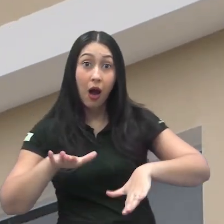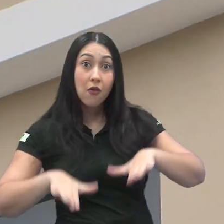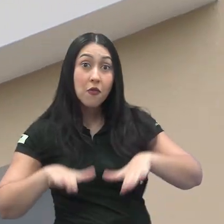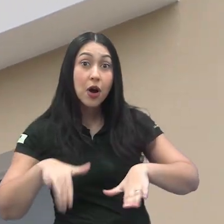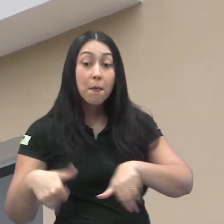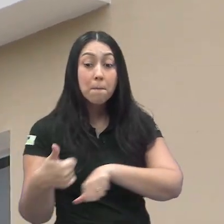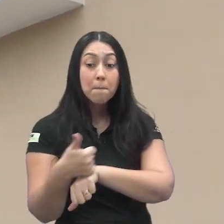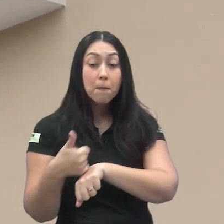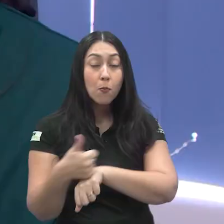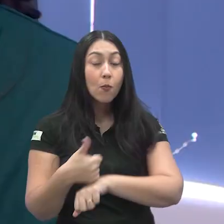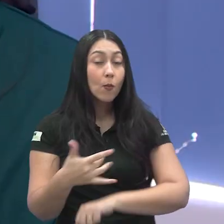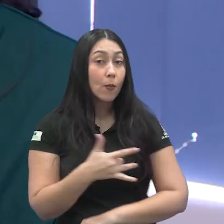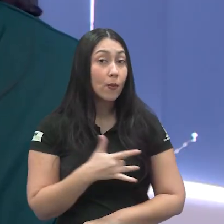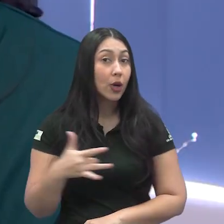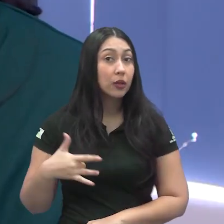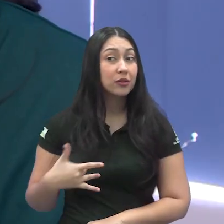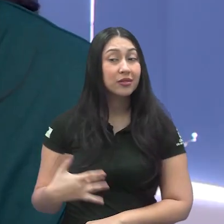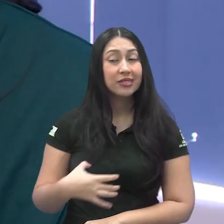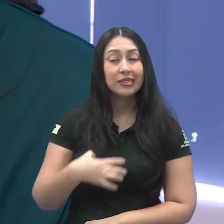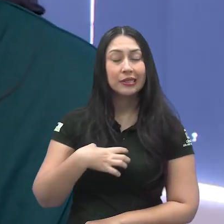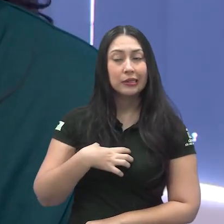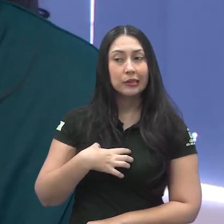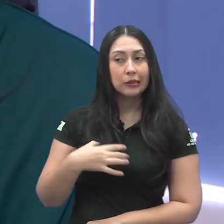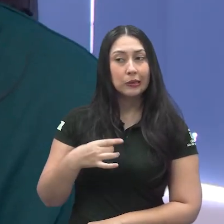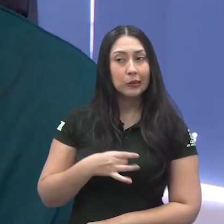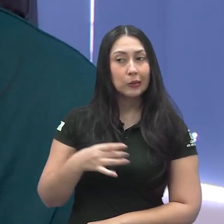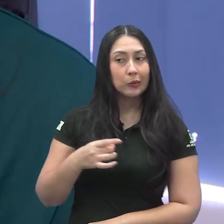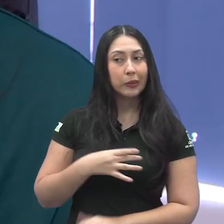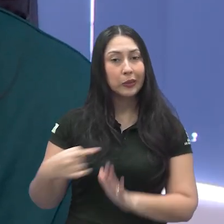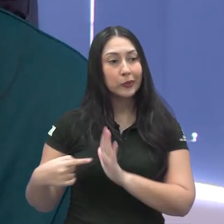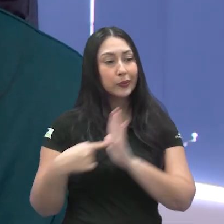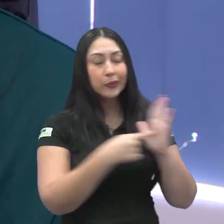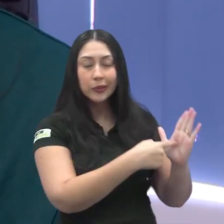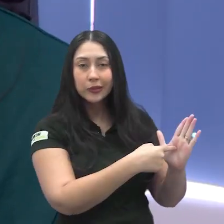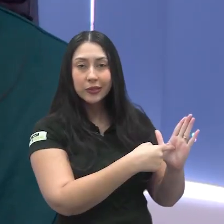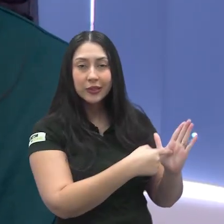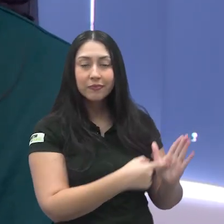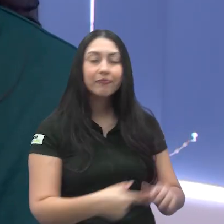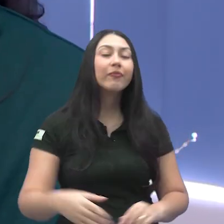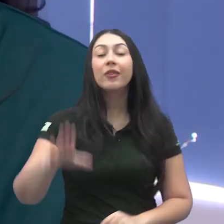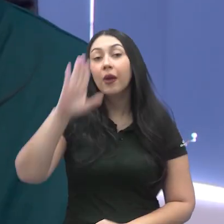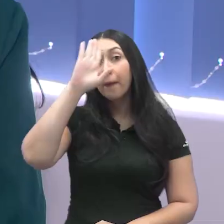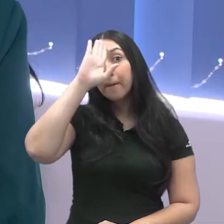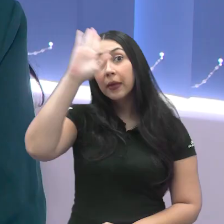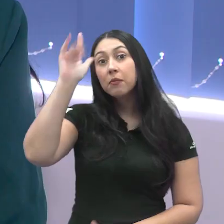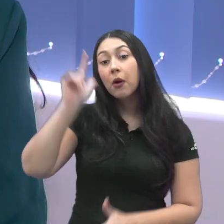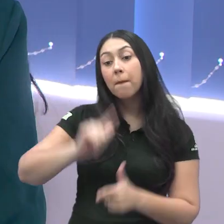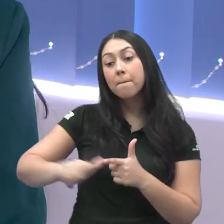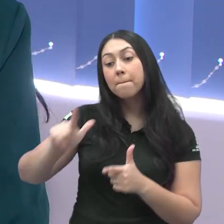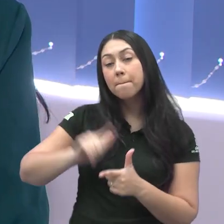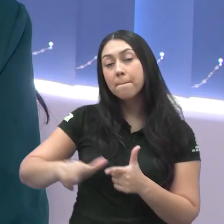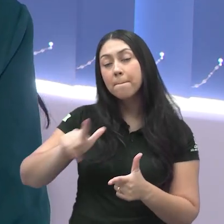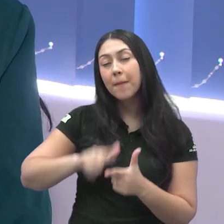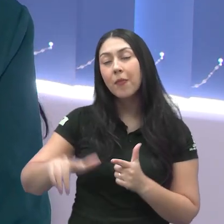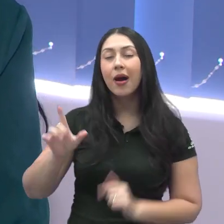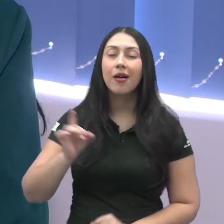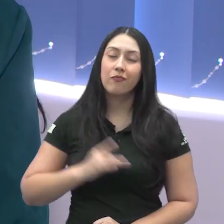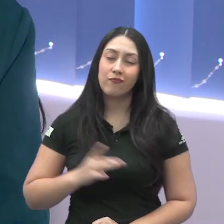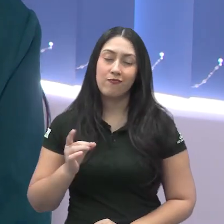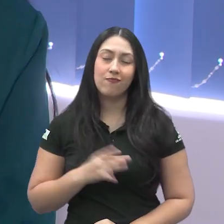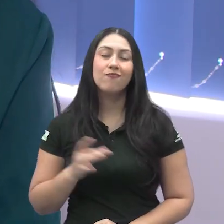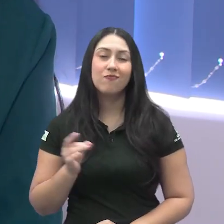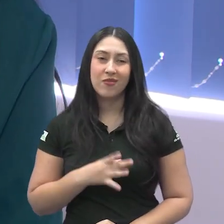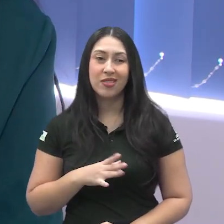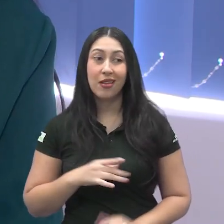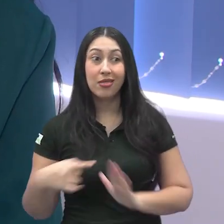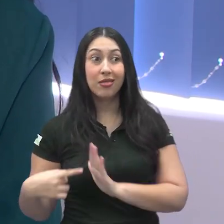autoridades. Muitas vezes, o profissional de saúde se sente inseguro para fazer a denúncia. O principal obstáculo, a principal